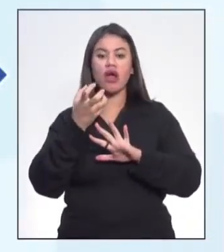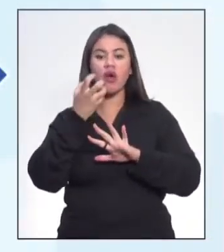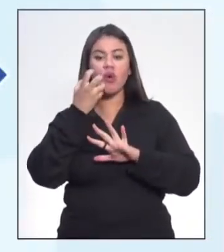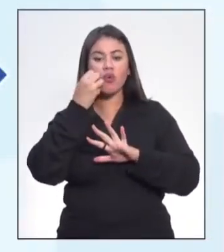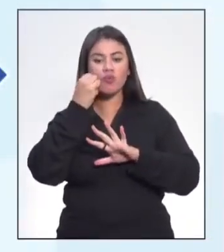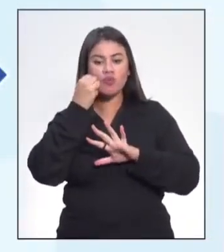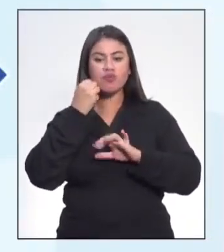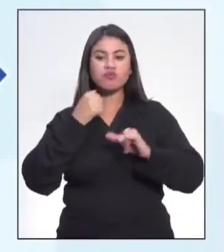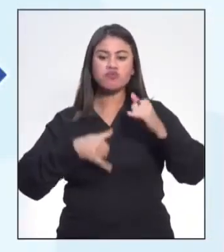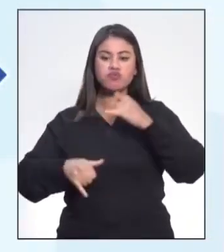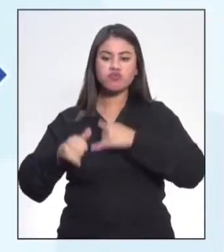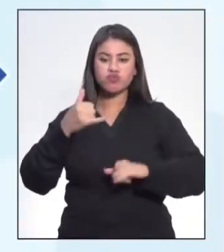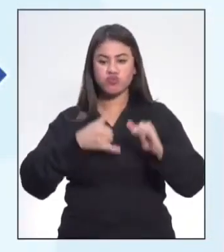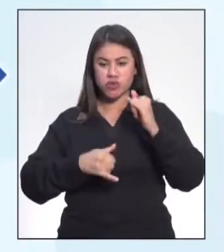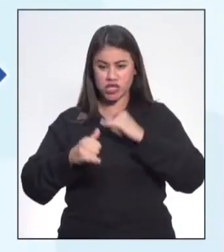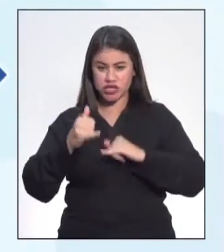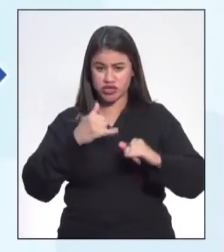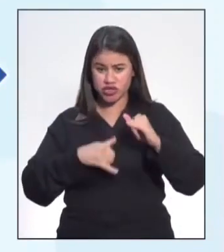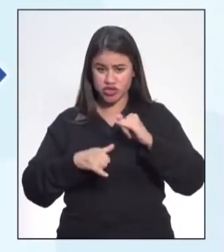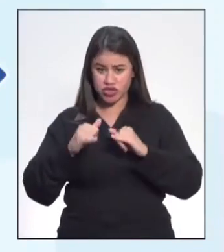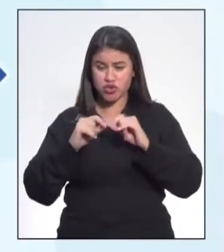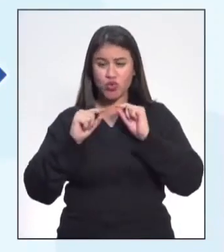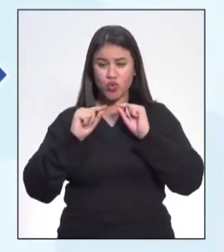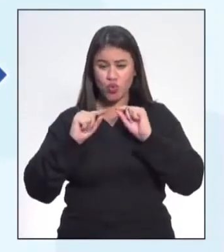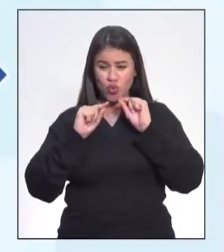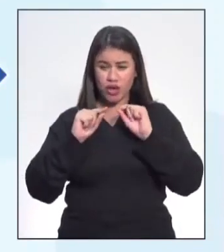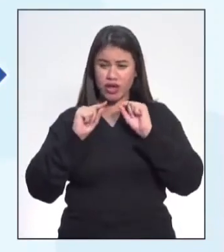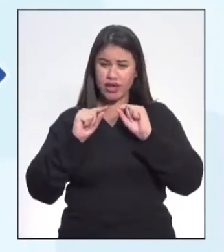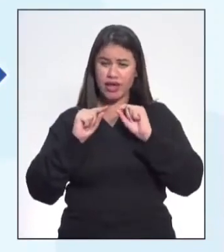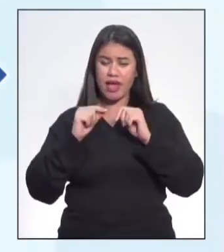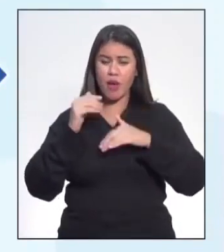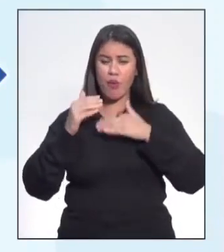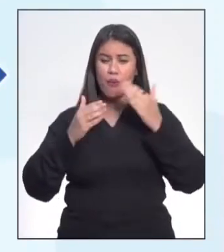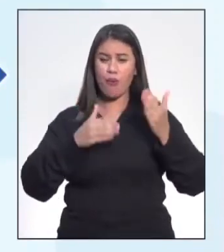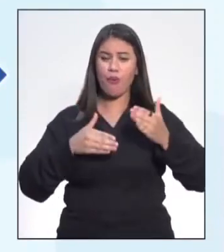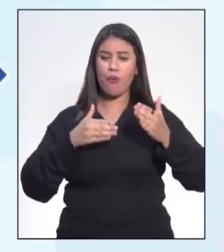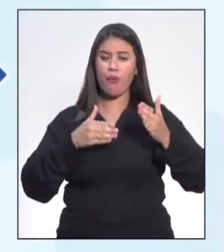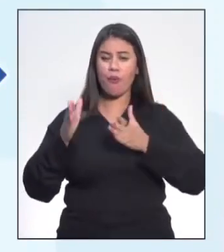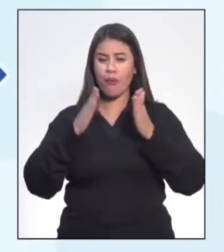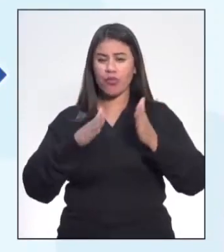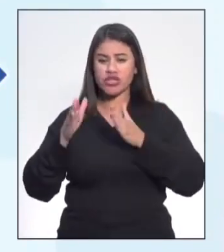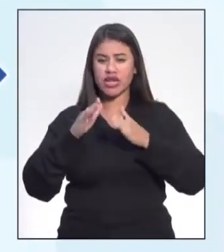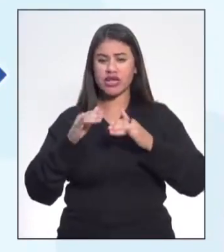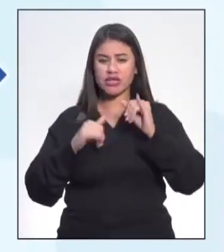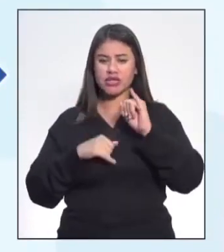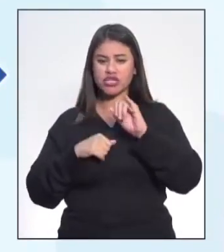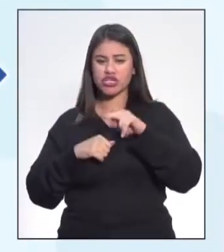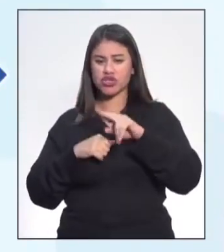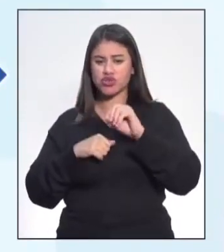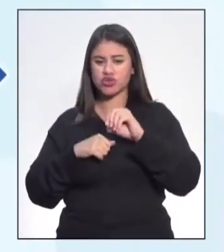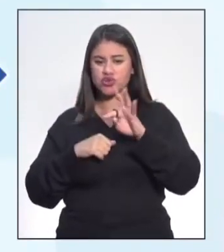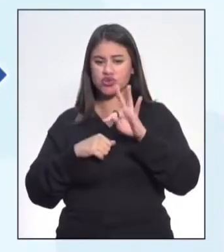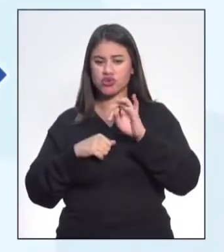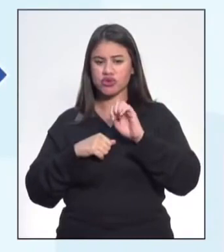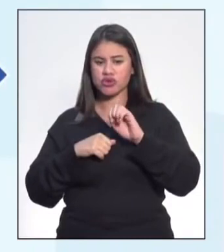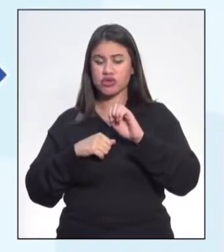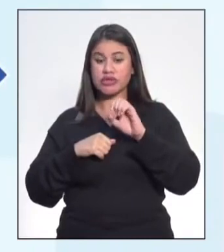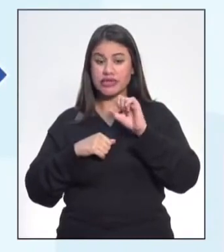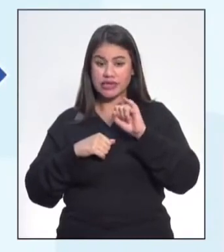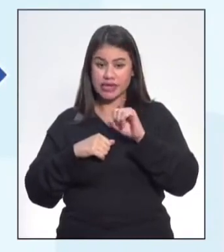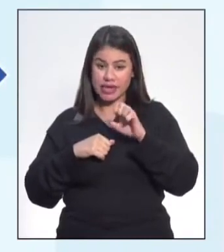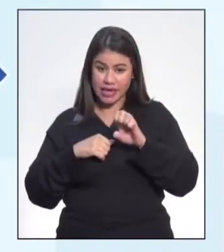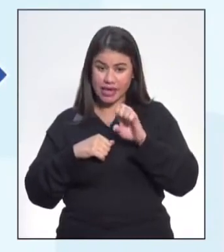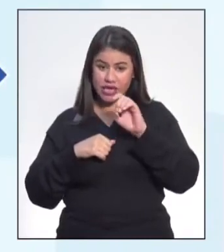de energia, que nós chamamos que é um processo endotérmico, ou seja, nós vamos ter lá